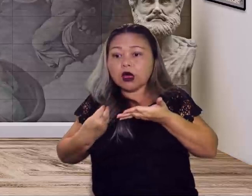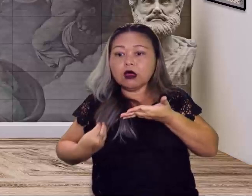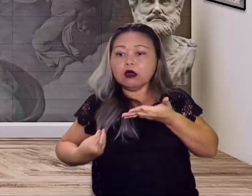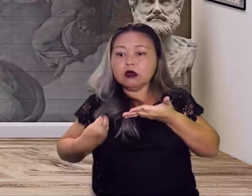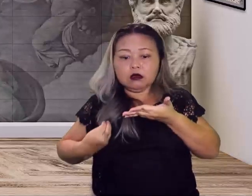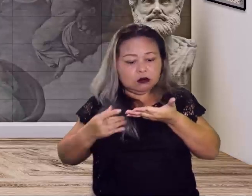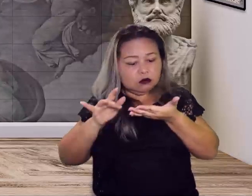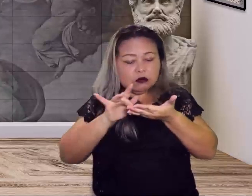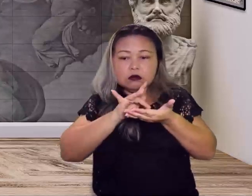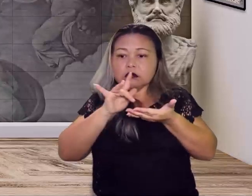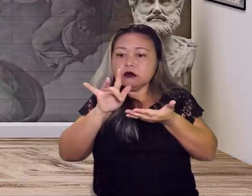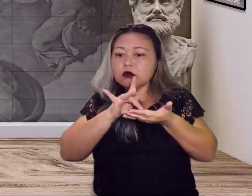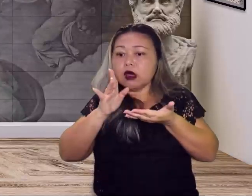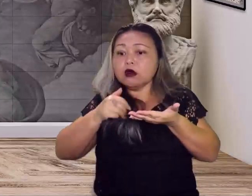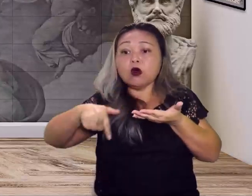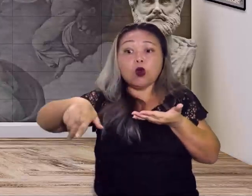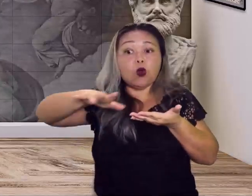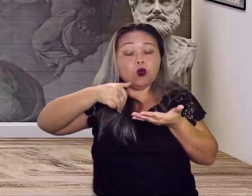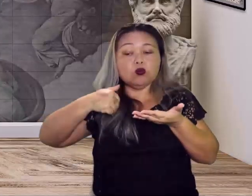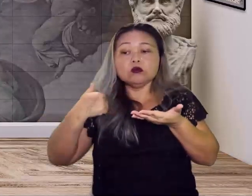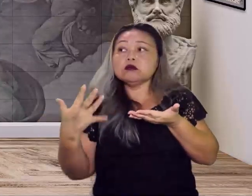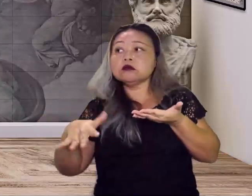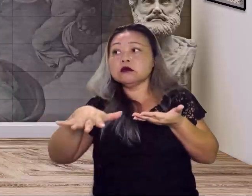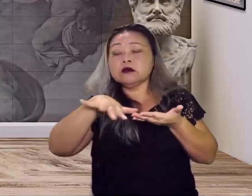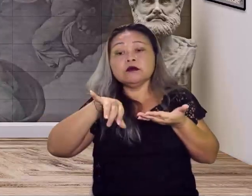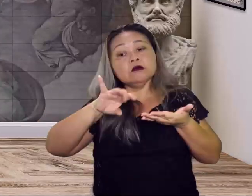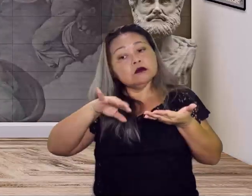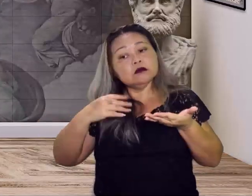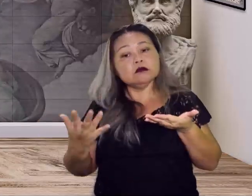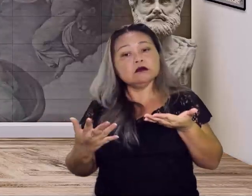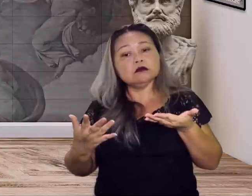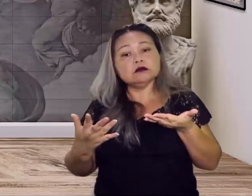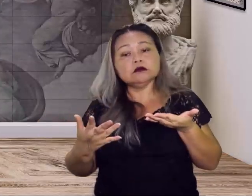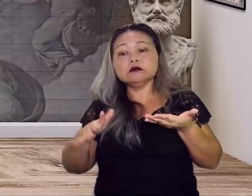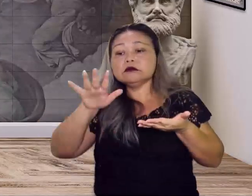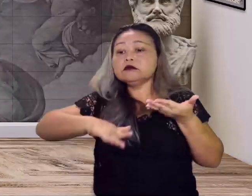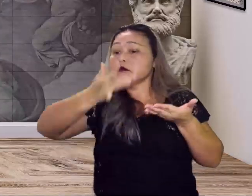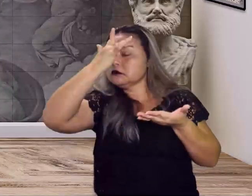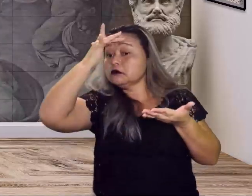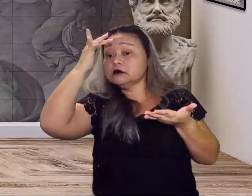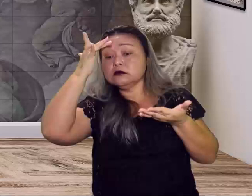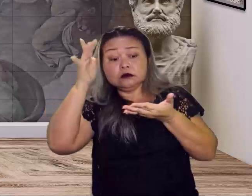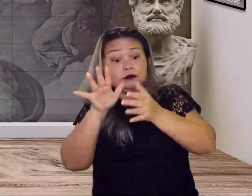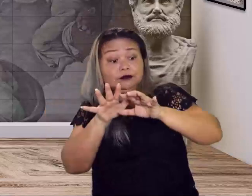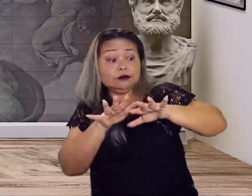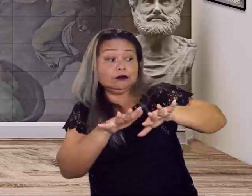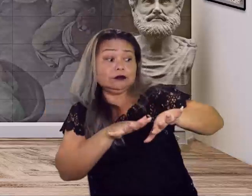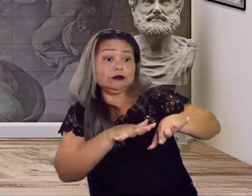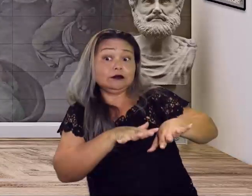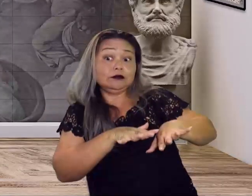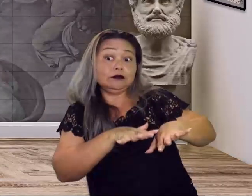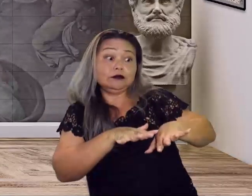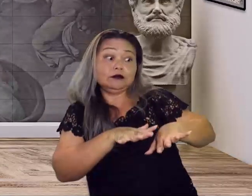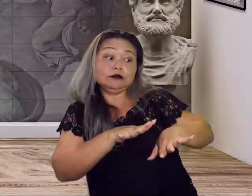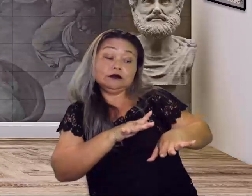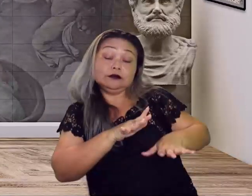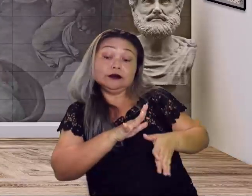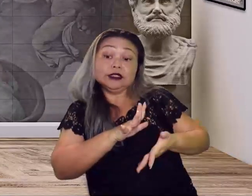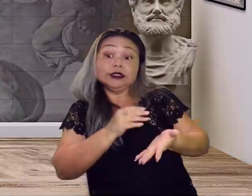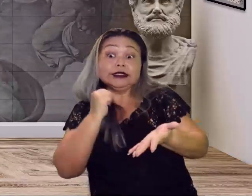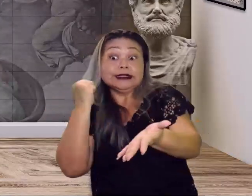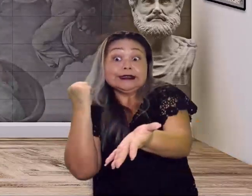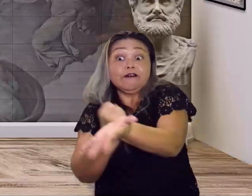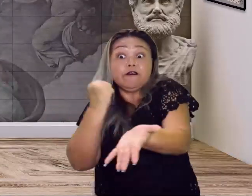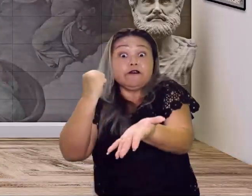celular. Ele está em nosso meio. Né? Então, tem pessoas que não conseguem largar o celular. Então, é um vício ali